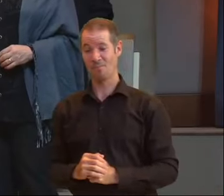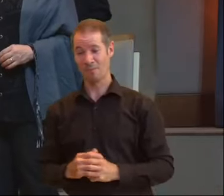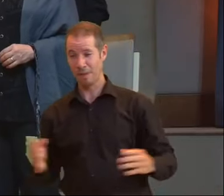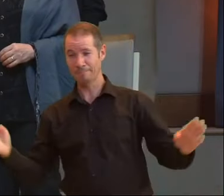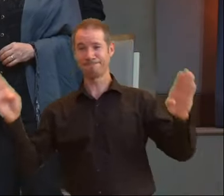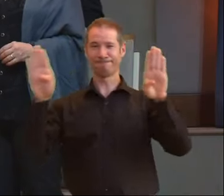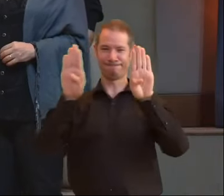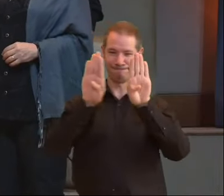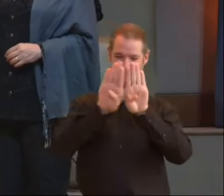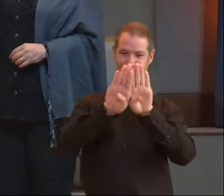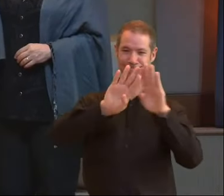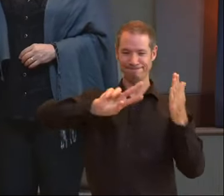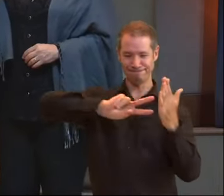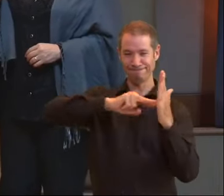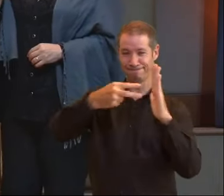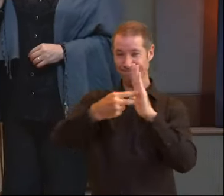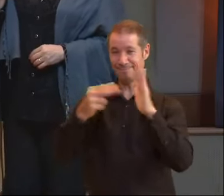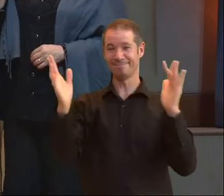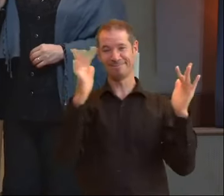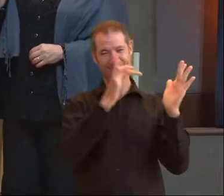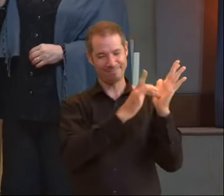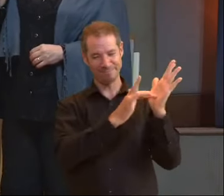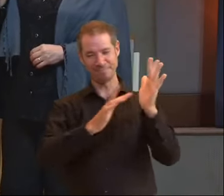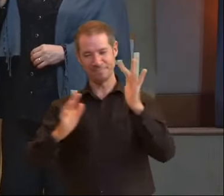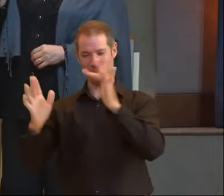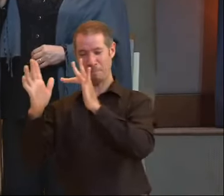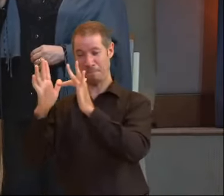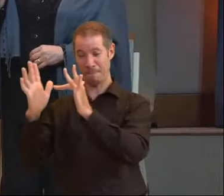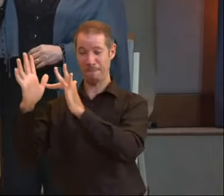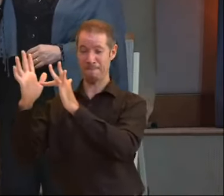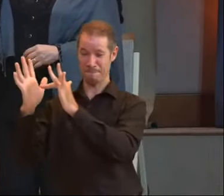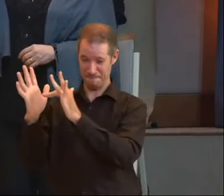A porta é Jesus,